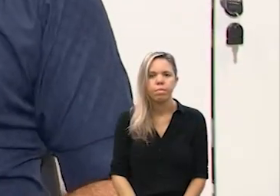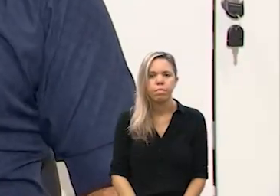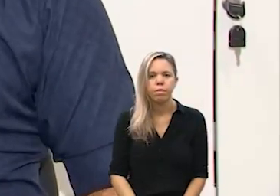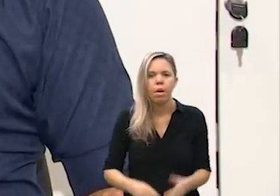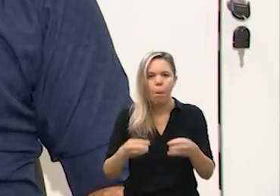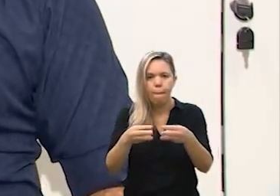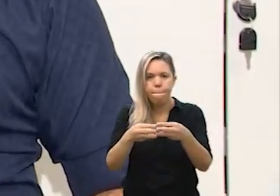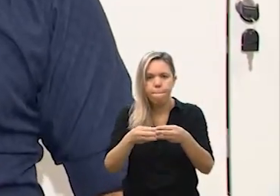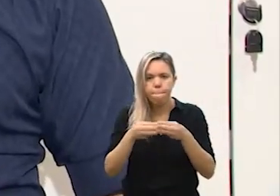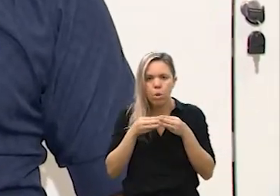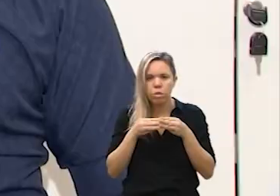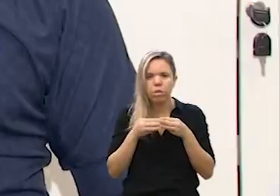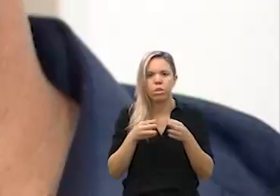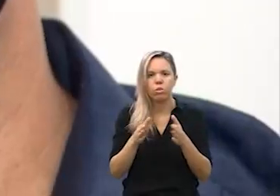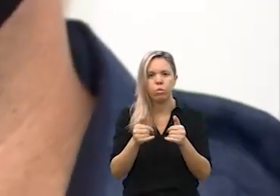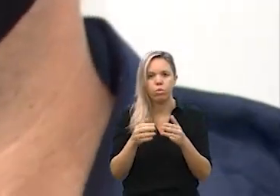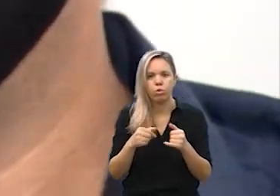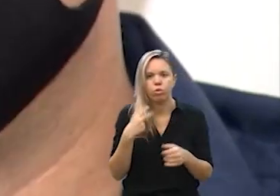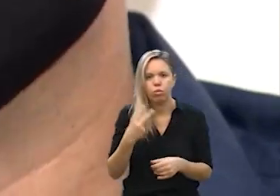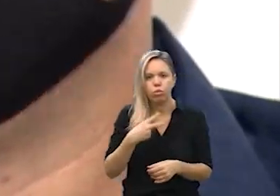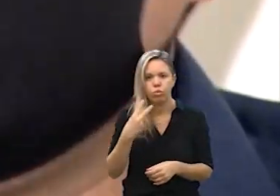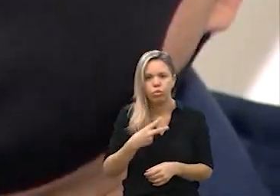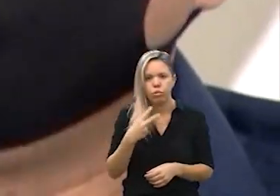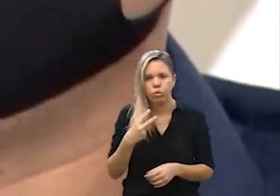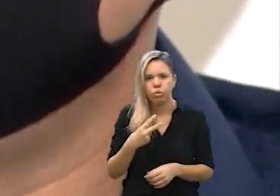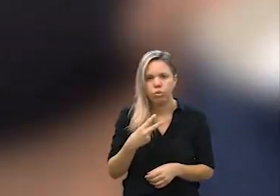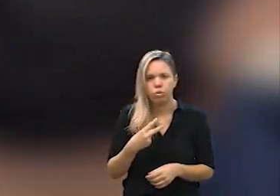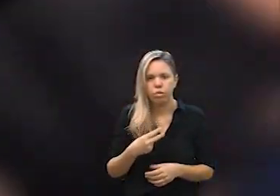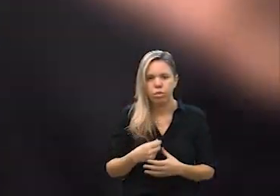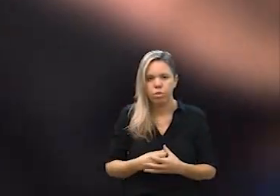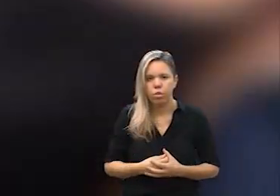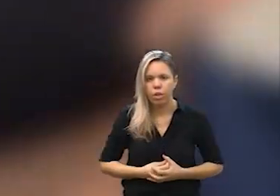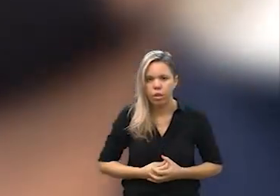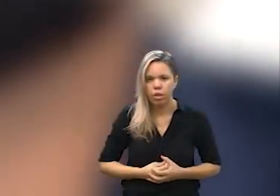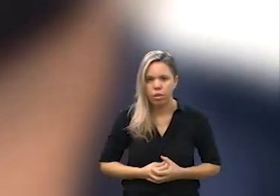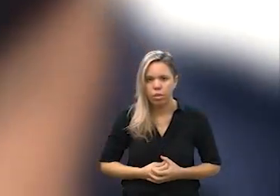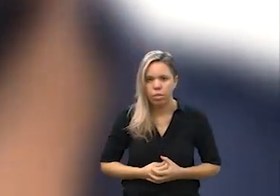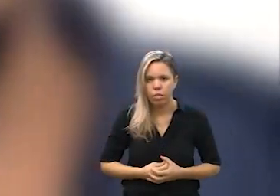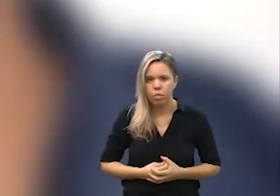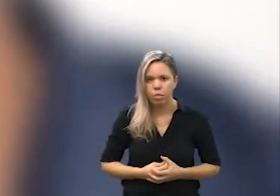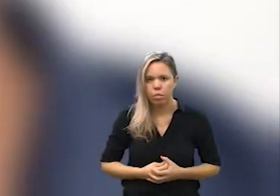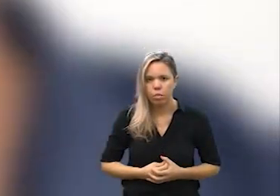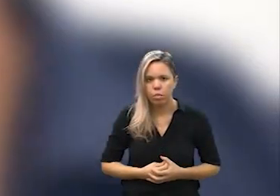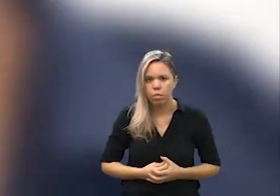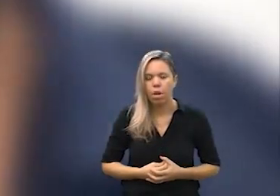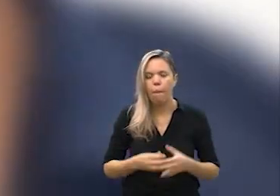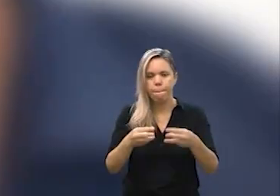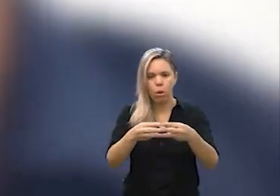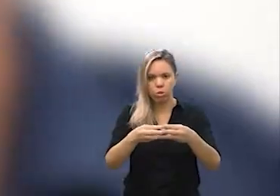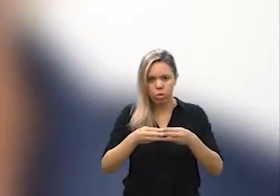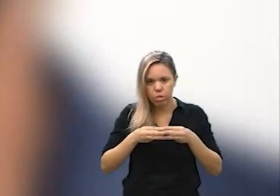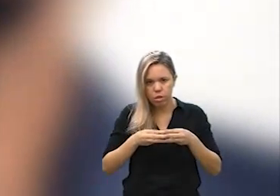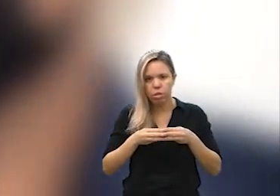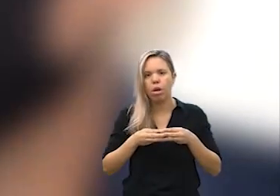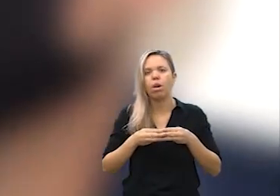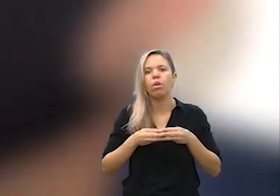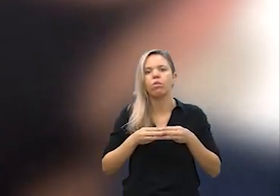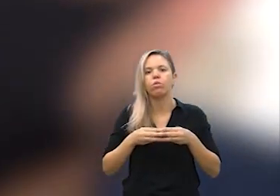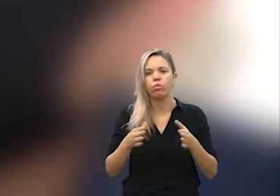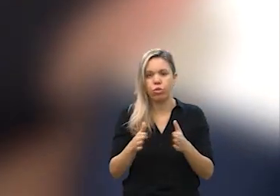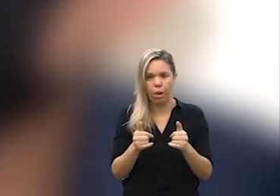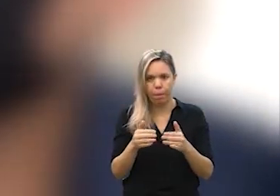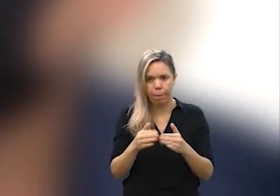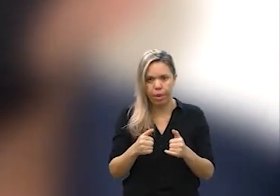A moção de apelo de autoria do vereador Otto Alejandro pede que Campinas seja uma das cidades contempladas com